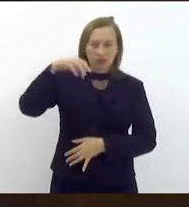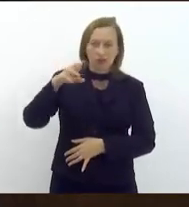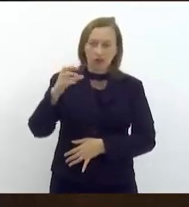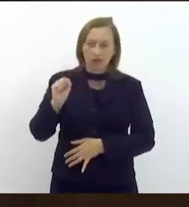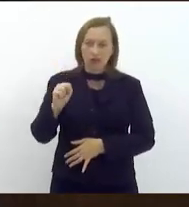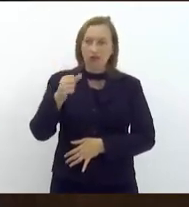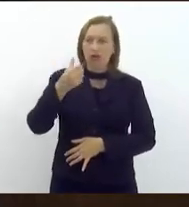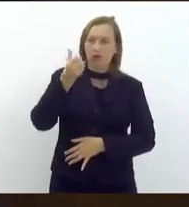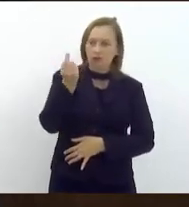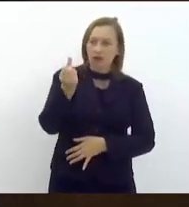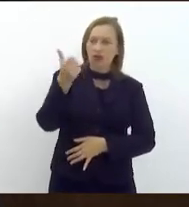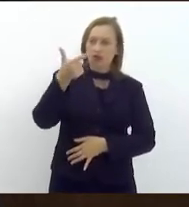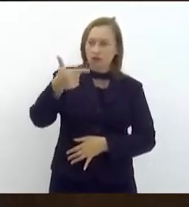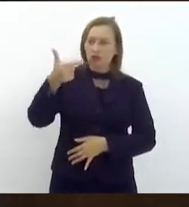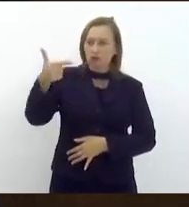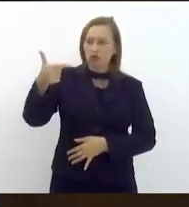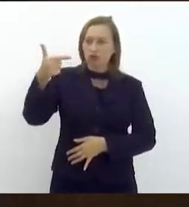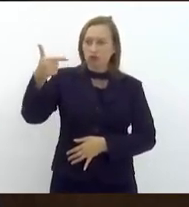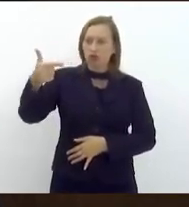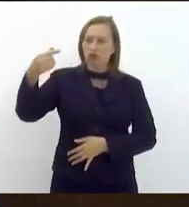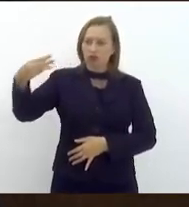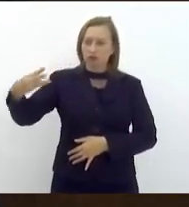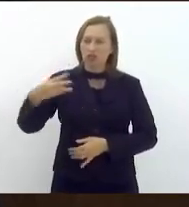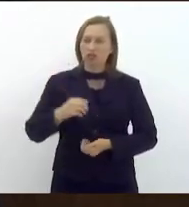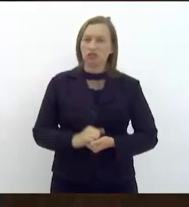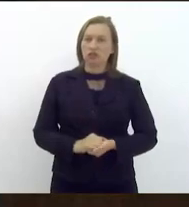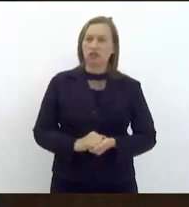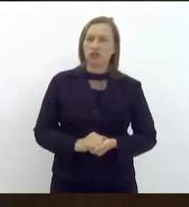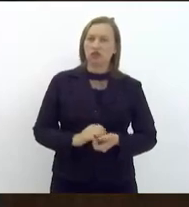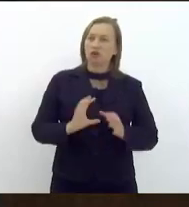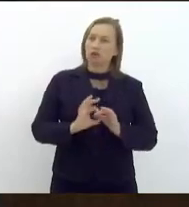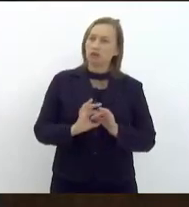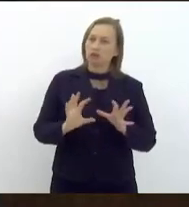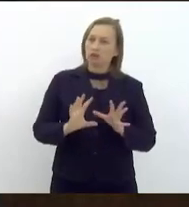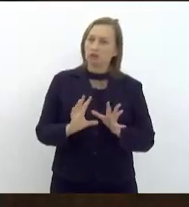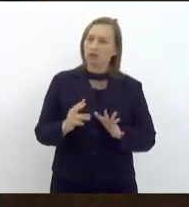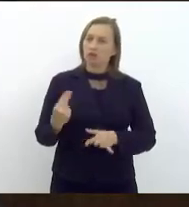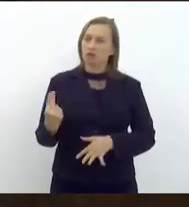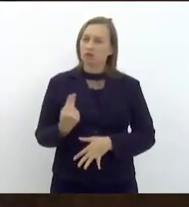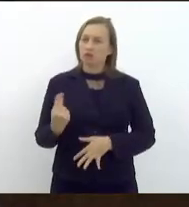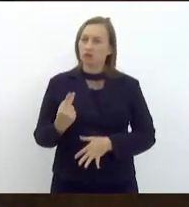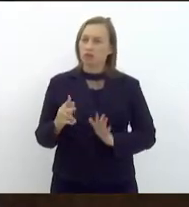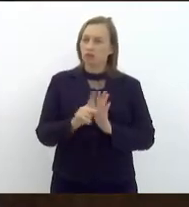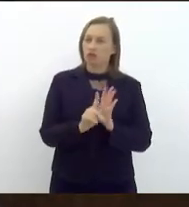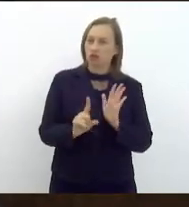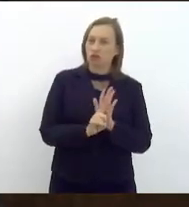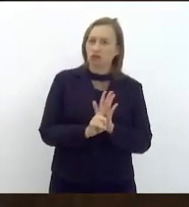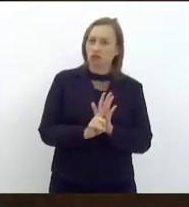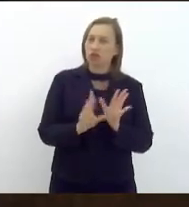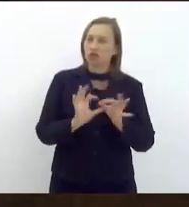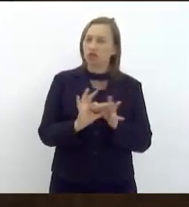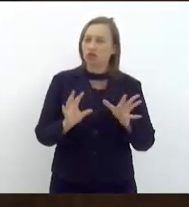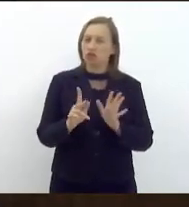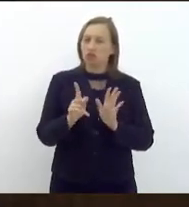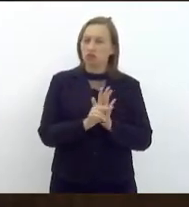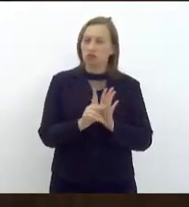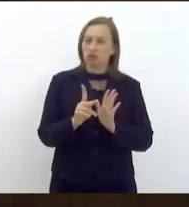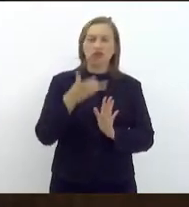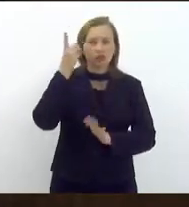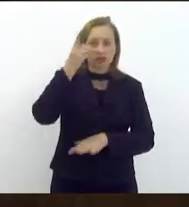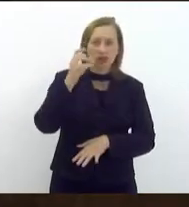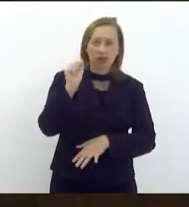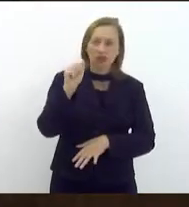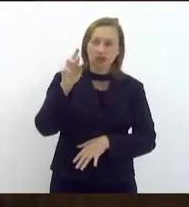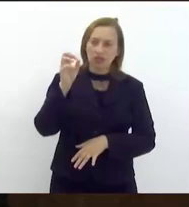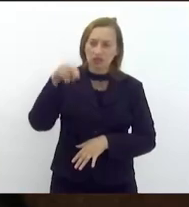2023 mas eu tô eu tô Abrindo mão da autoria do projeto de lei deixando o projeto do deputado Anderson seguir